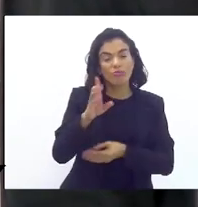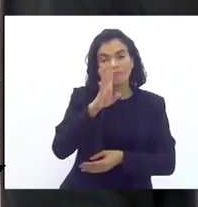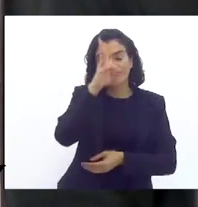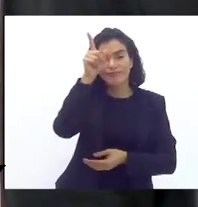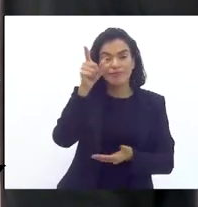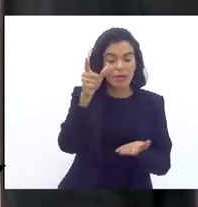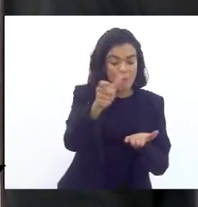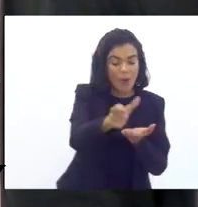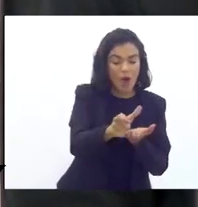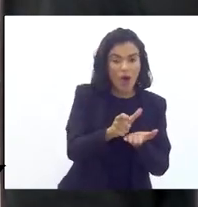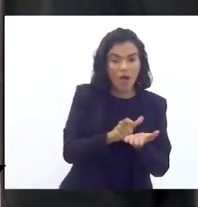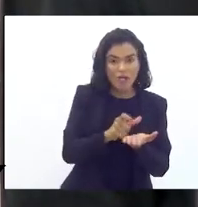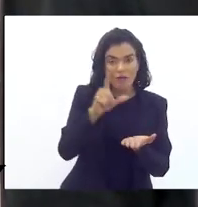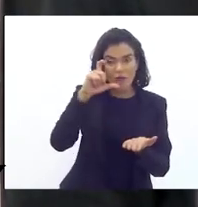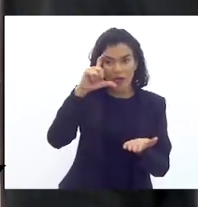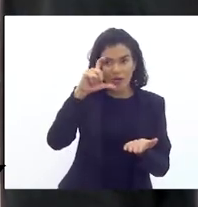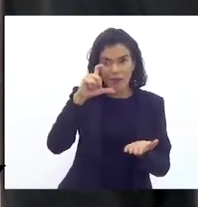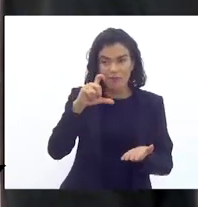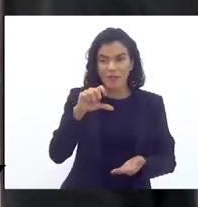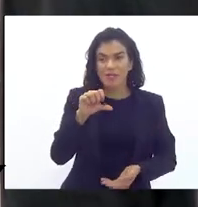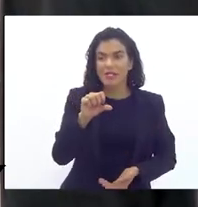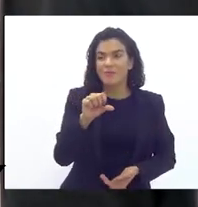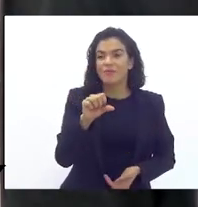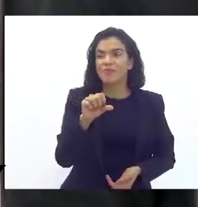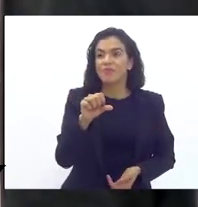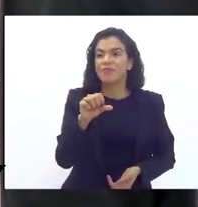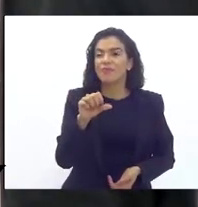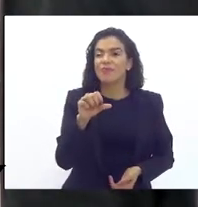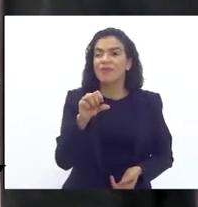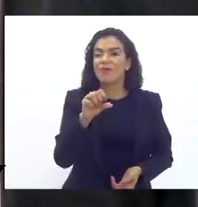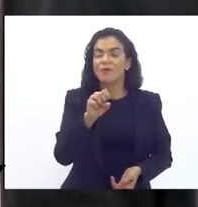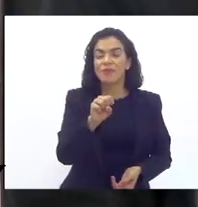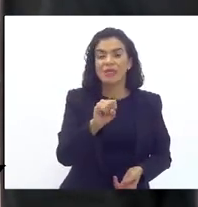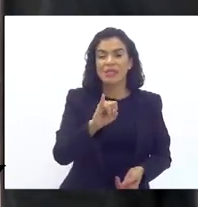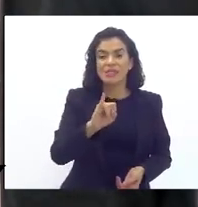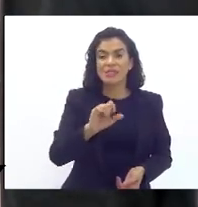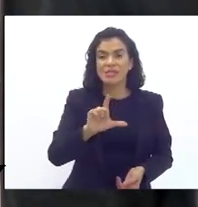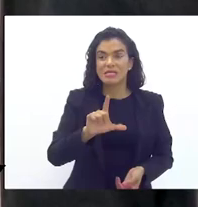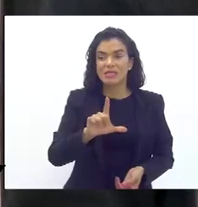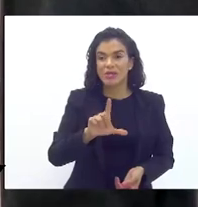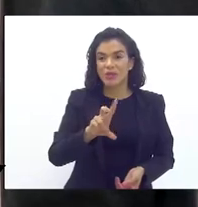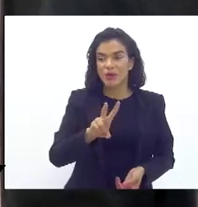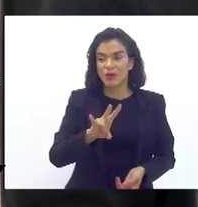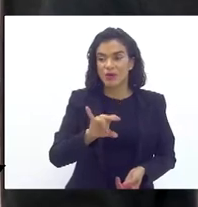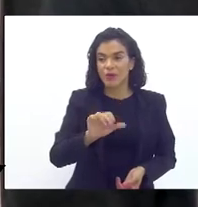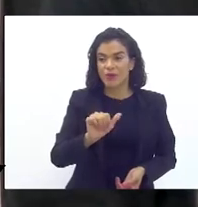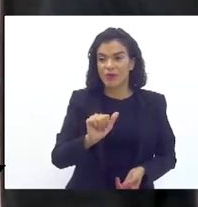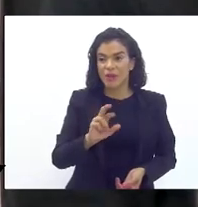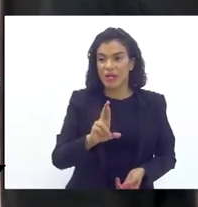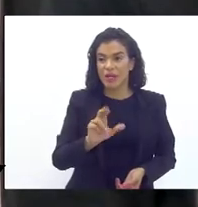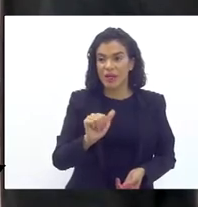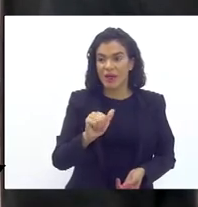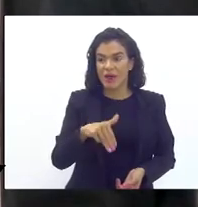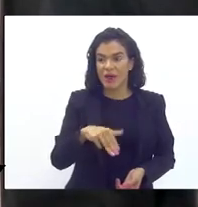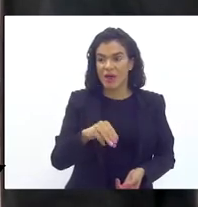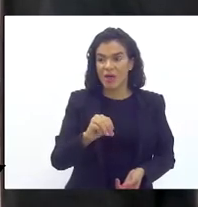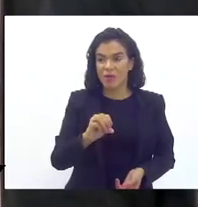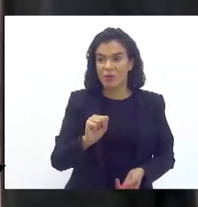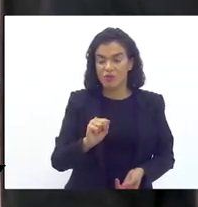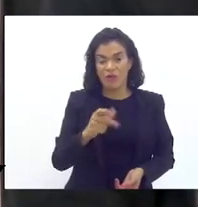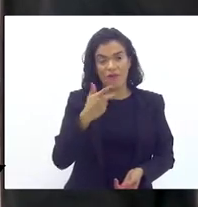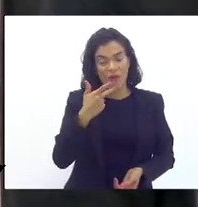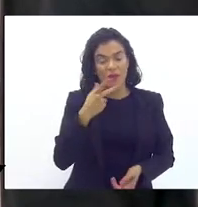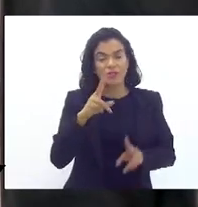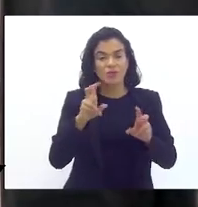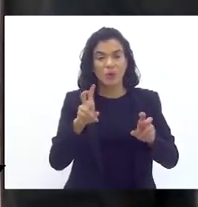esqueci o nome você Zac ela coloca que a lei ela sucinta e eu entendo que